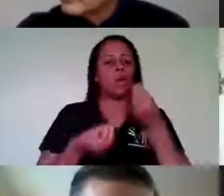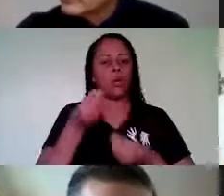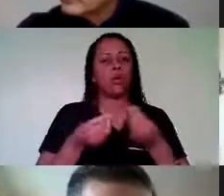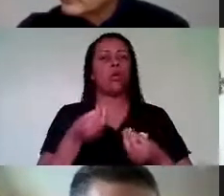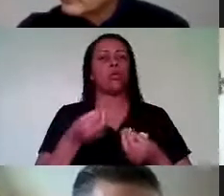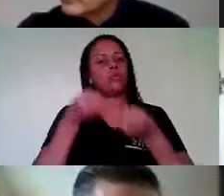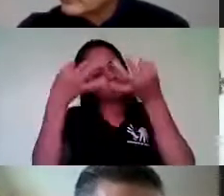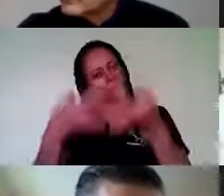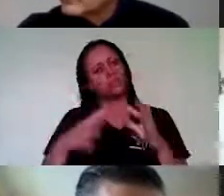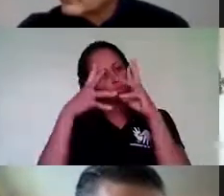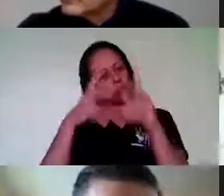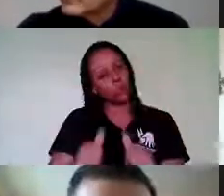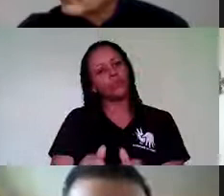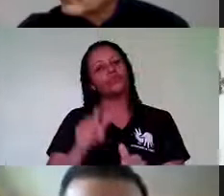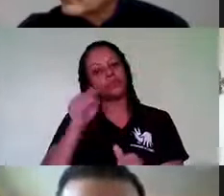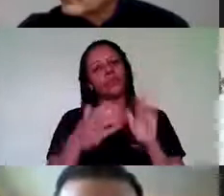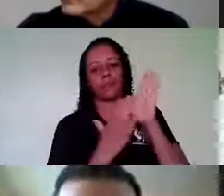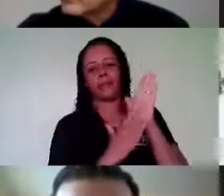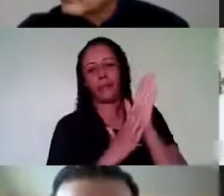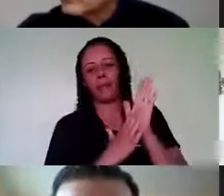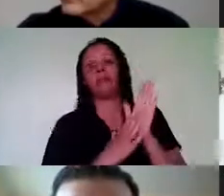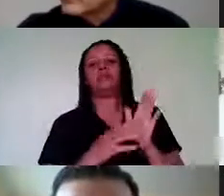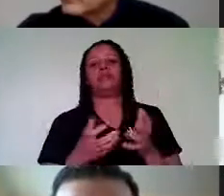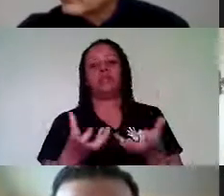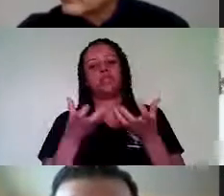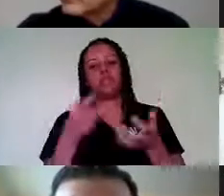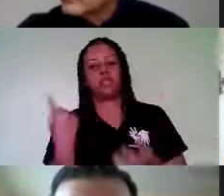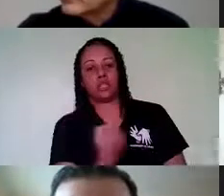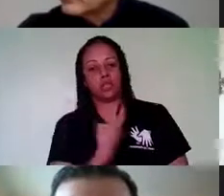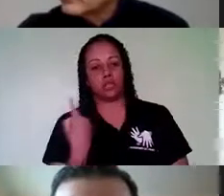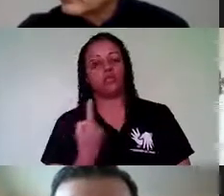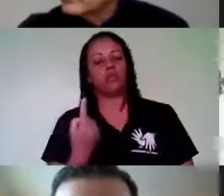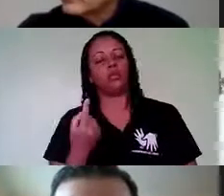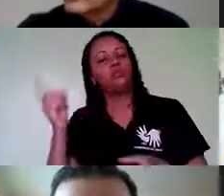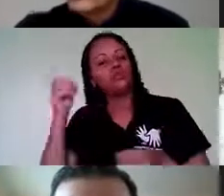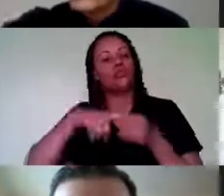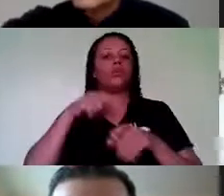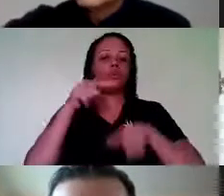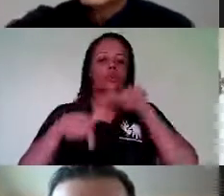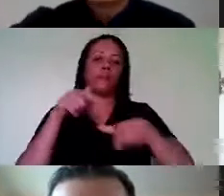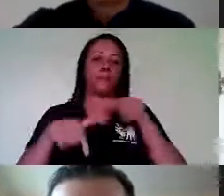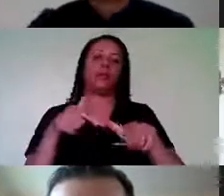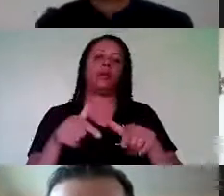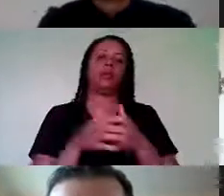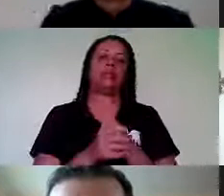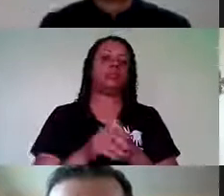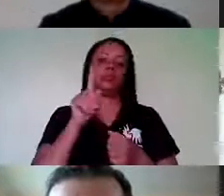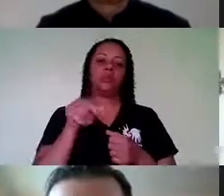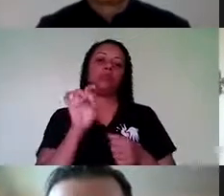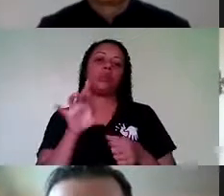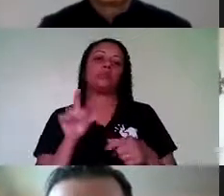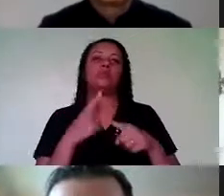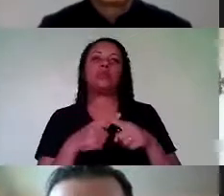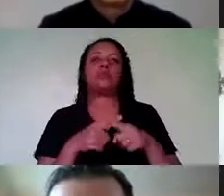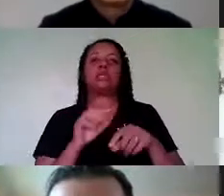veio essa preposição, de que a gente retome esse trabalho, que a gente não fique inibido por conta de pandemia ou por conta